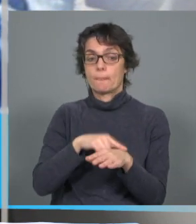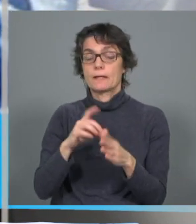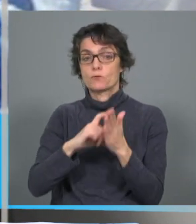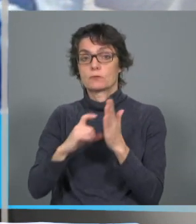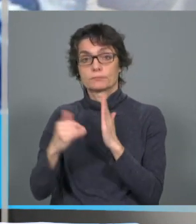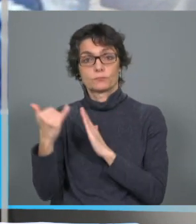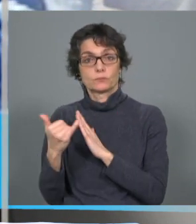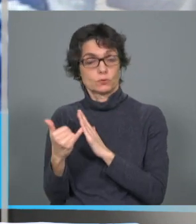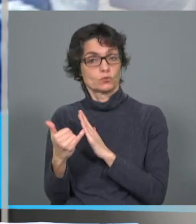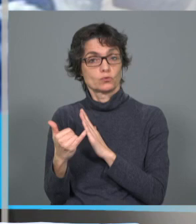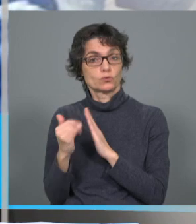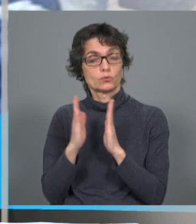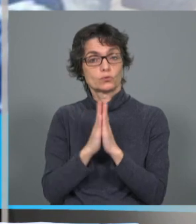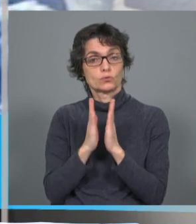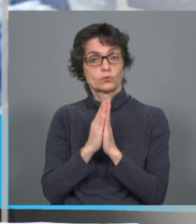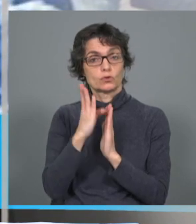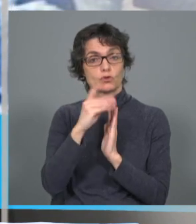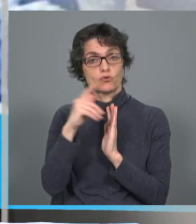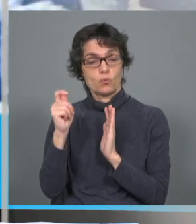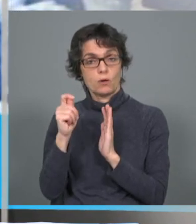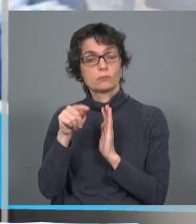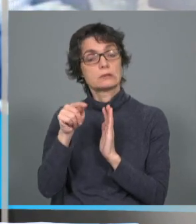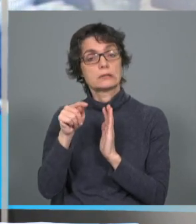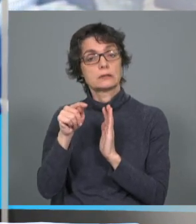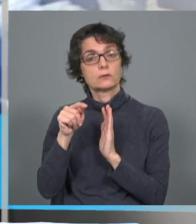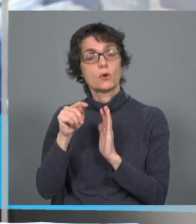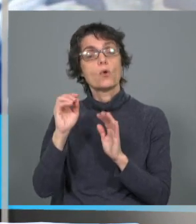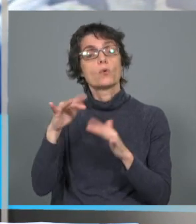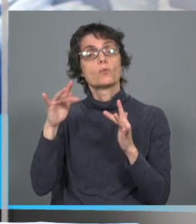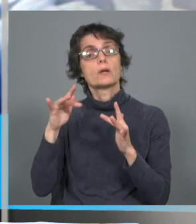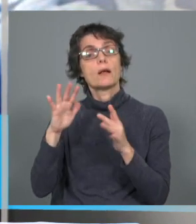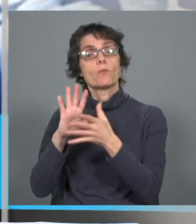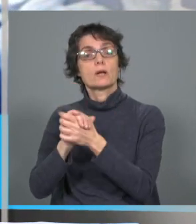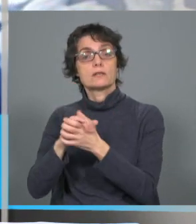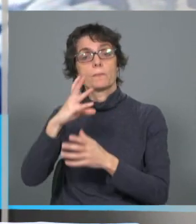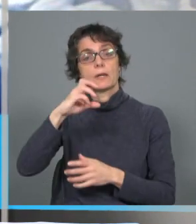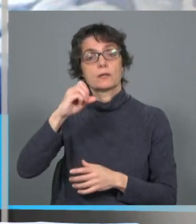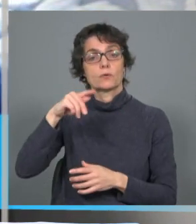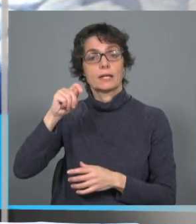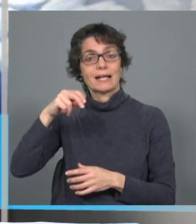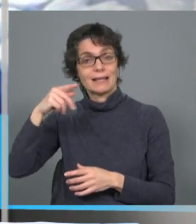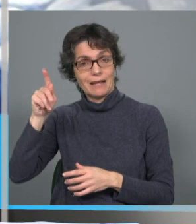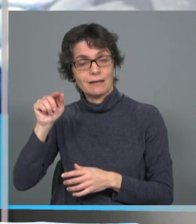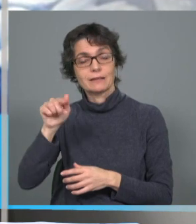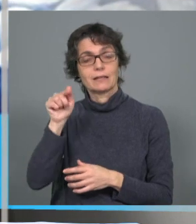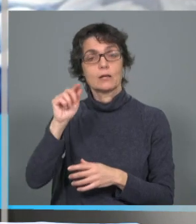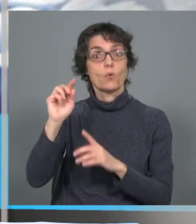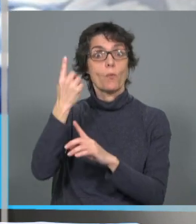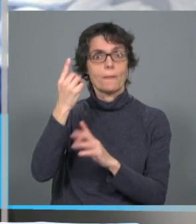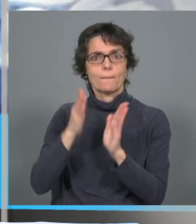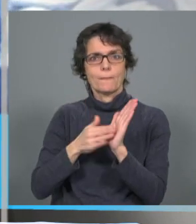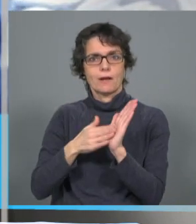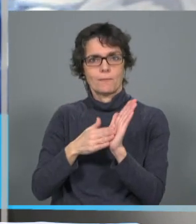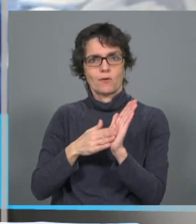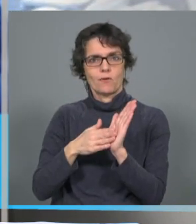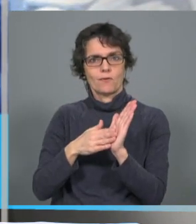de São João começa com o milagre das bodas de Caná, em que é o primeiro sinal. Em João,